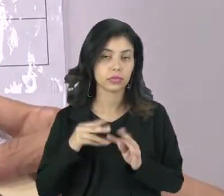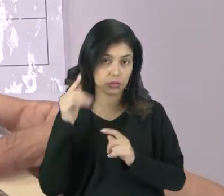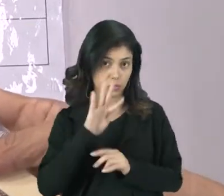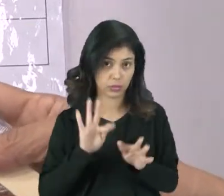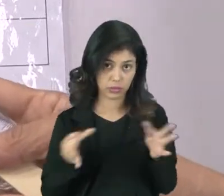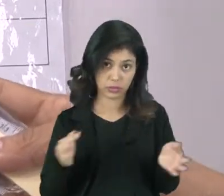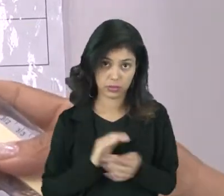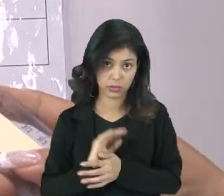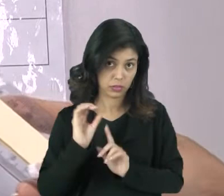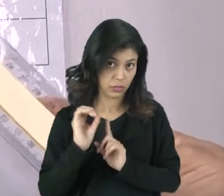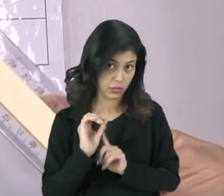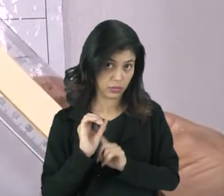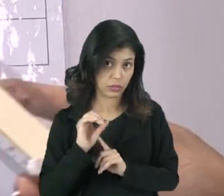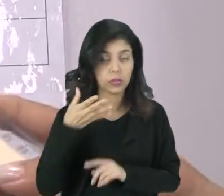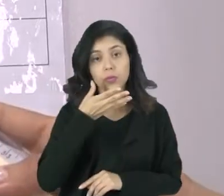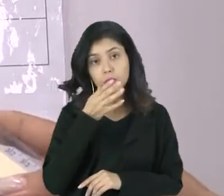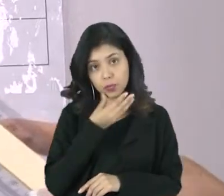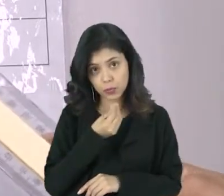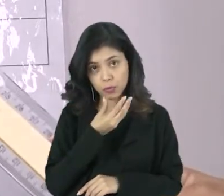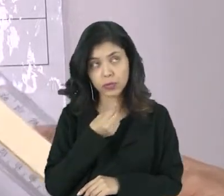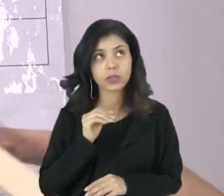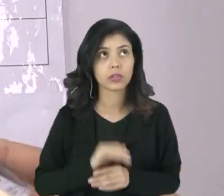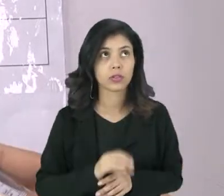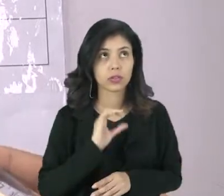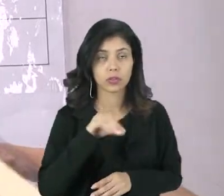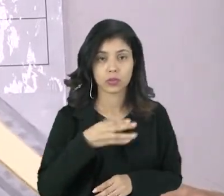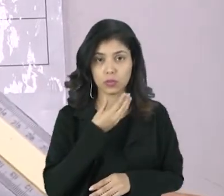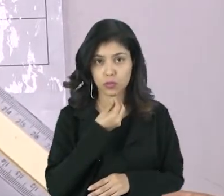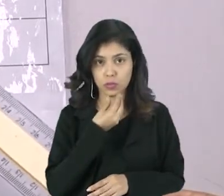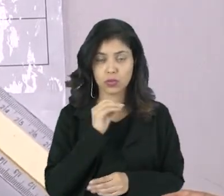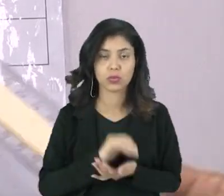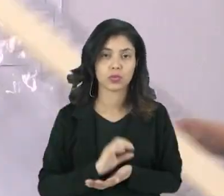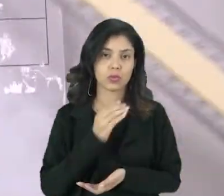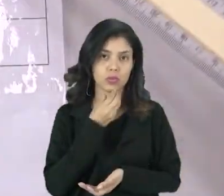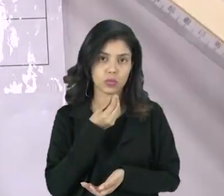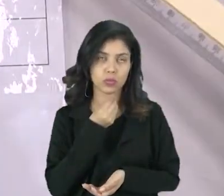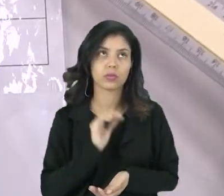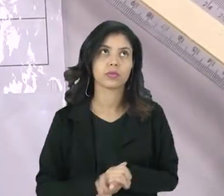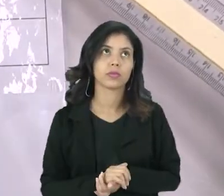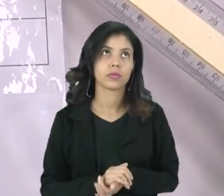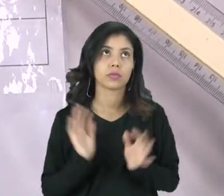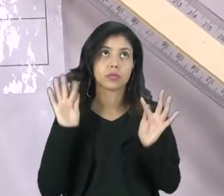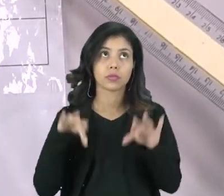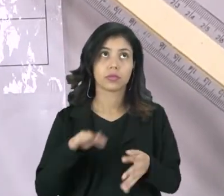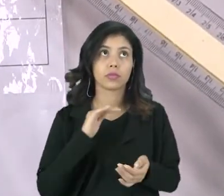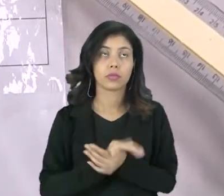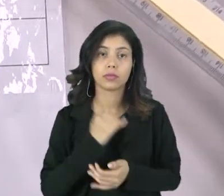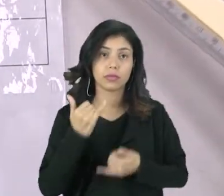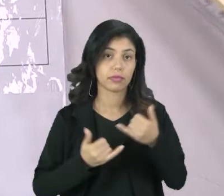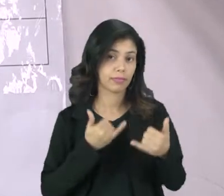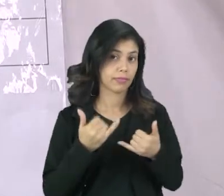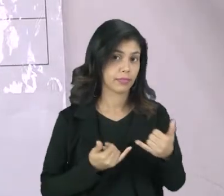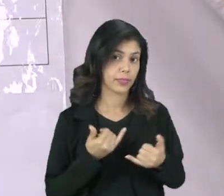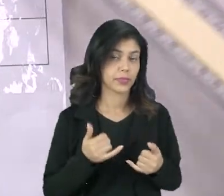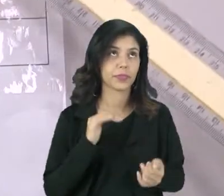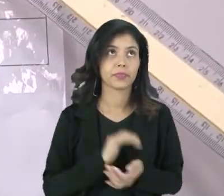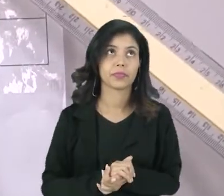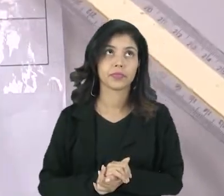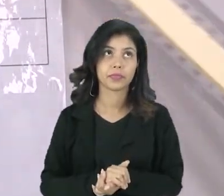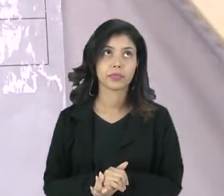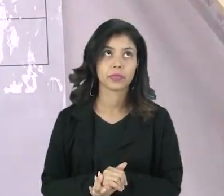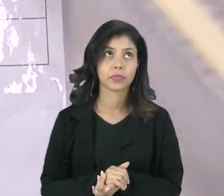que todas as frases iniciam com o menino O menino ou menino e terminam com o nome